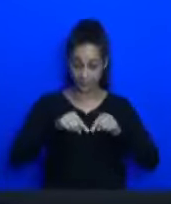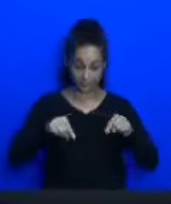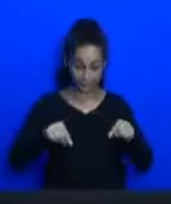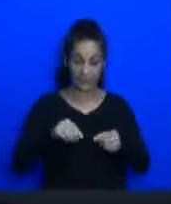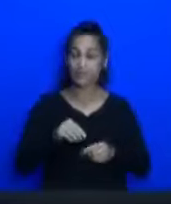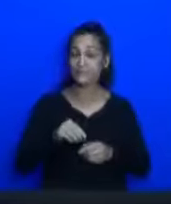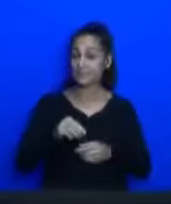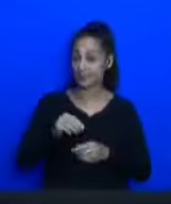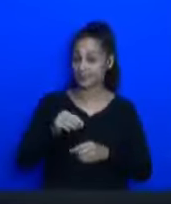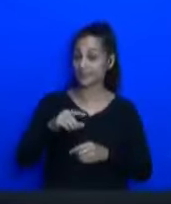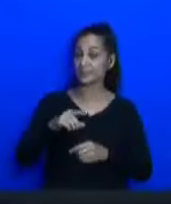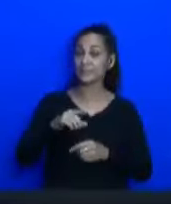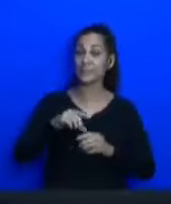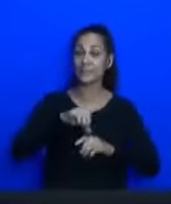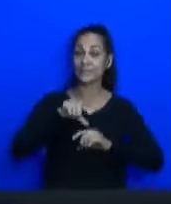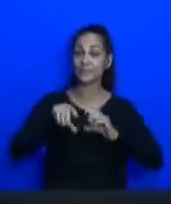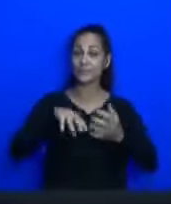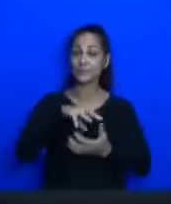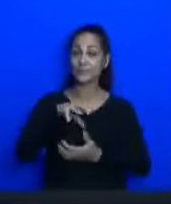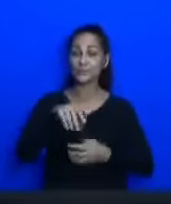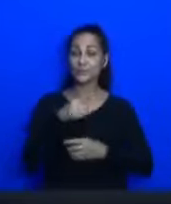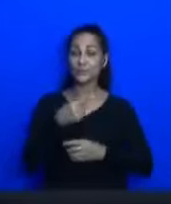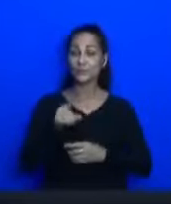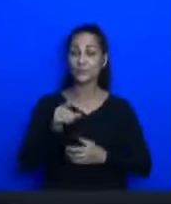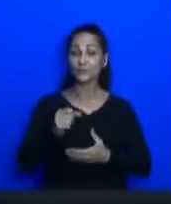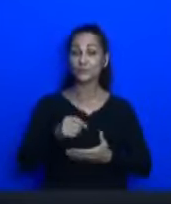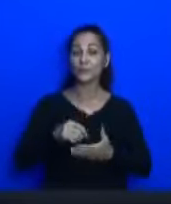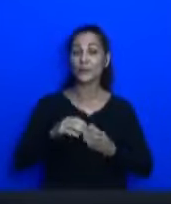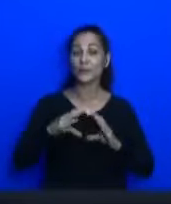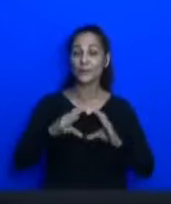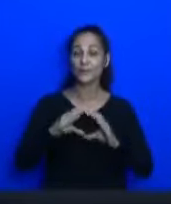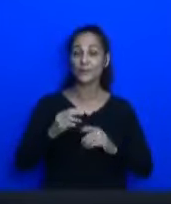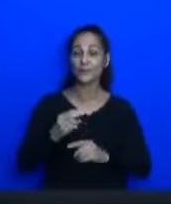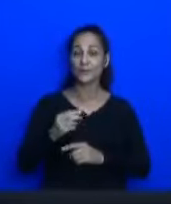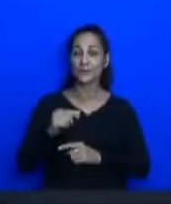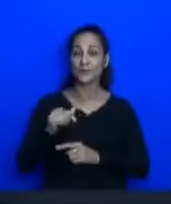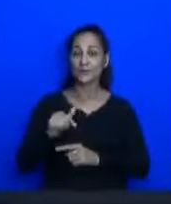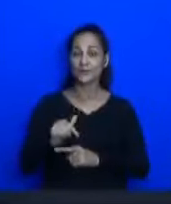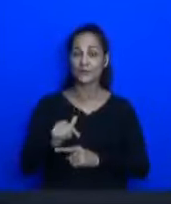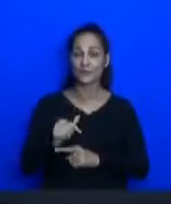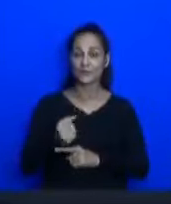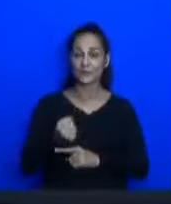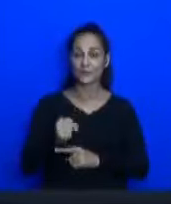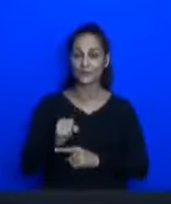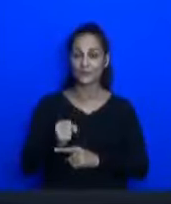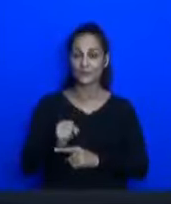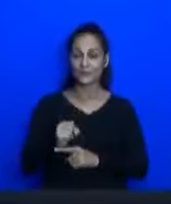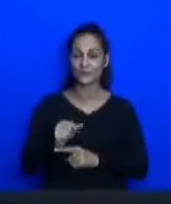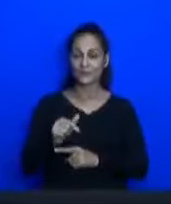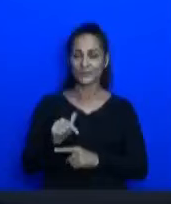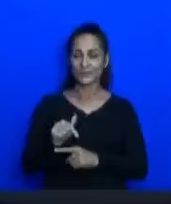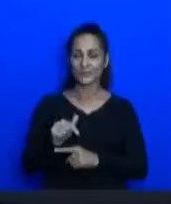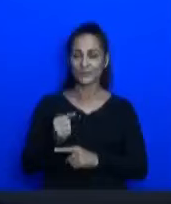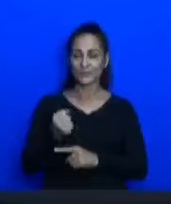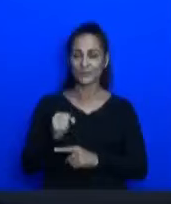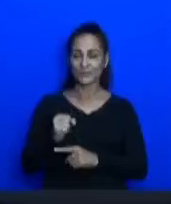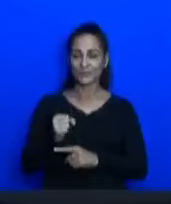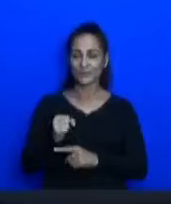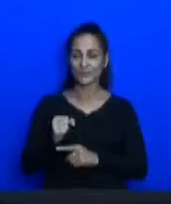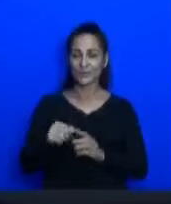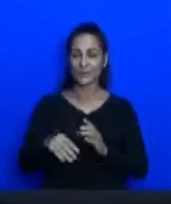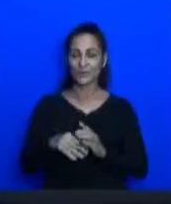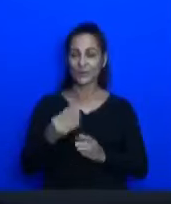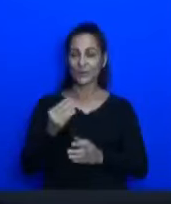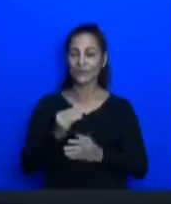são 5. Globo girando para o sorteio da quarta e penúltima dezena. Saiu o número 78. 78,